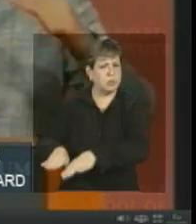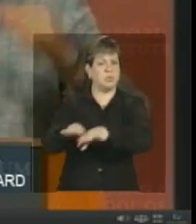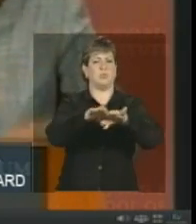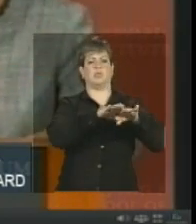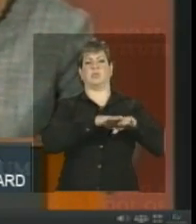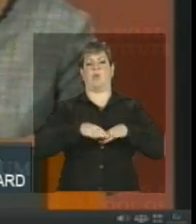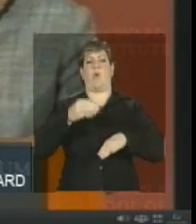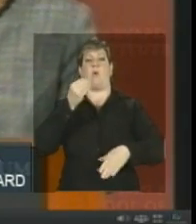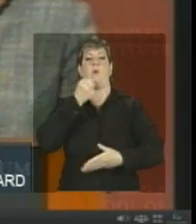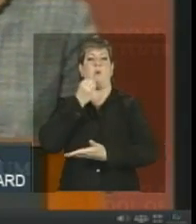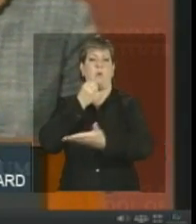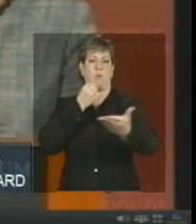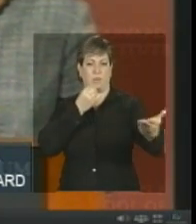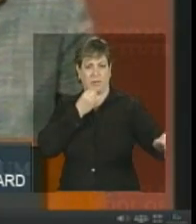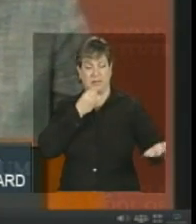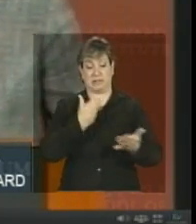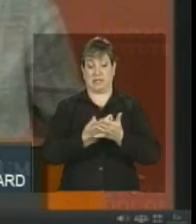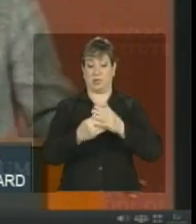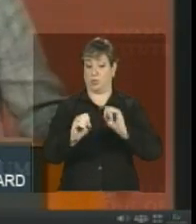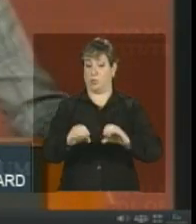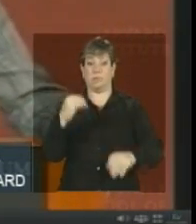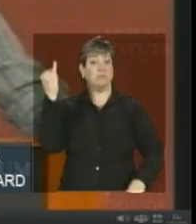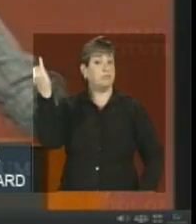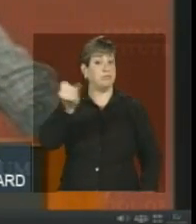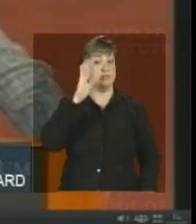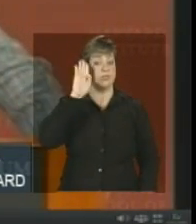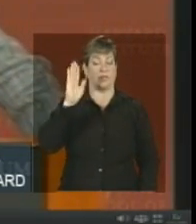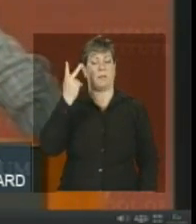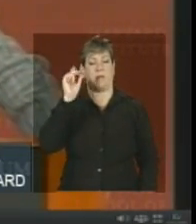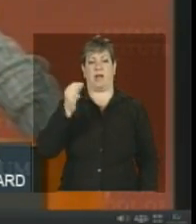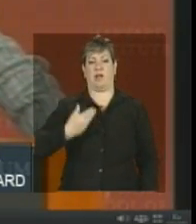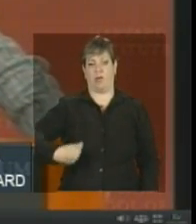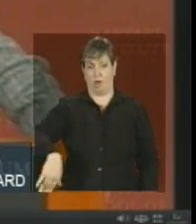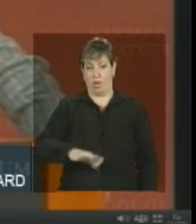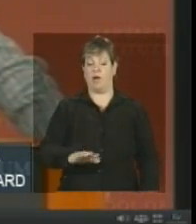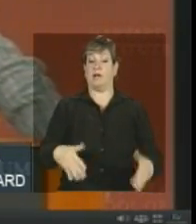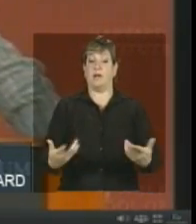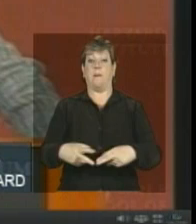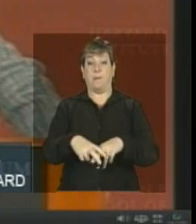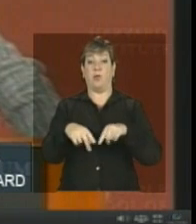fator relevante para nós. Por isso, nós